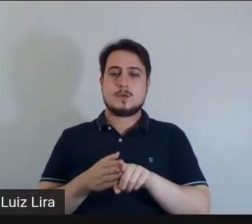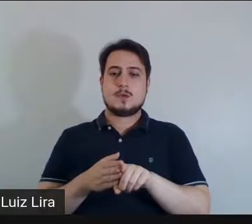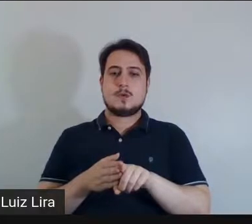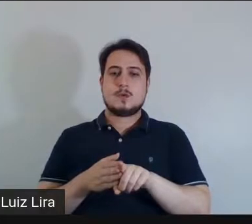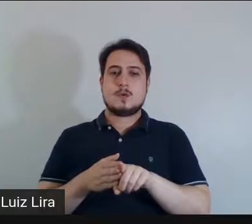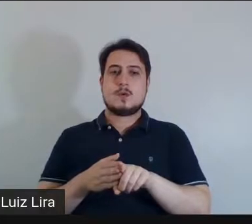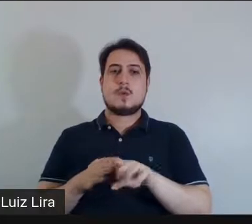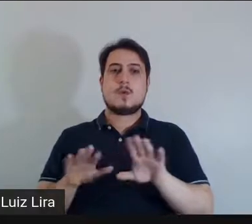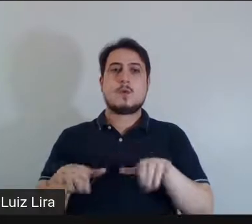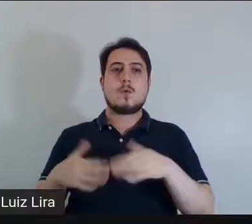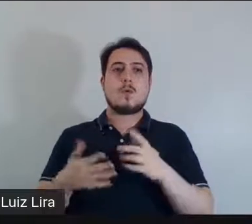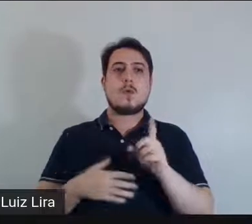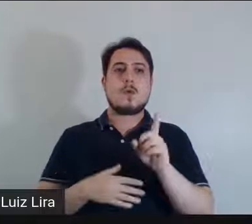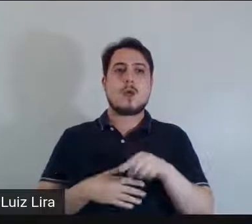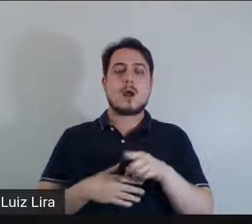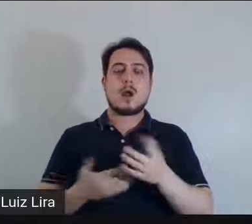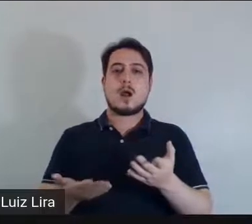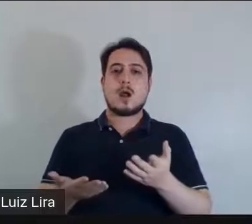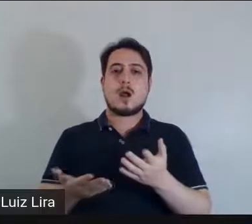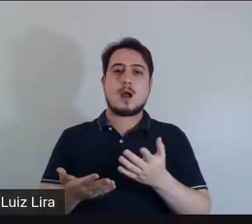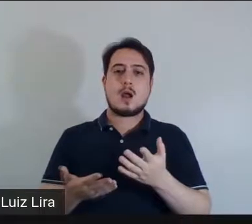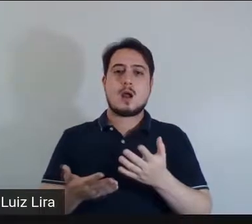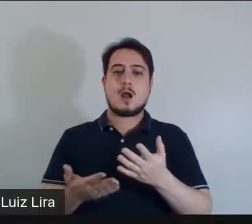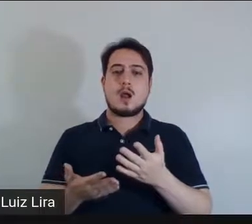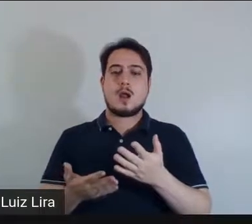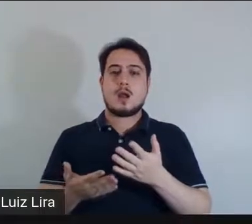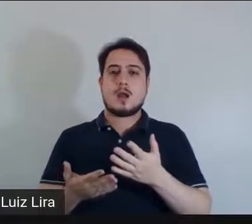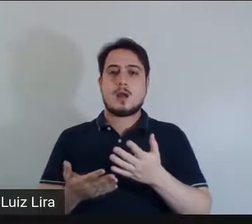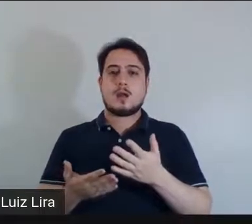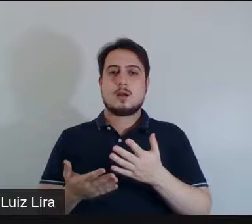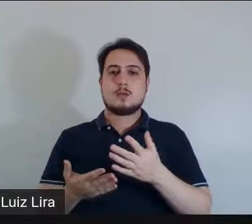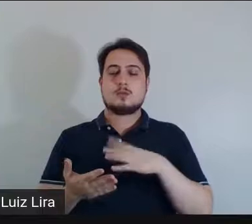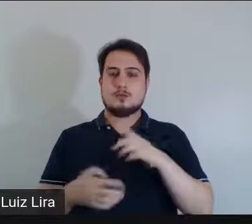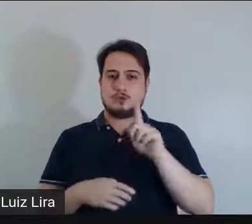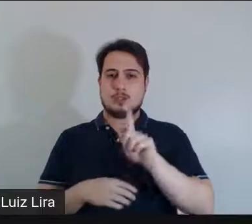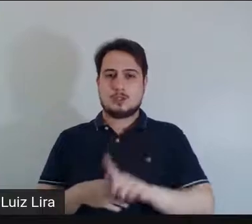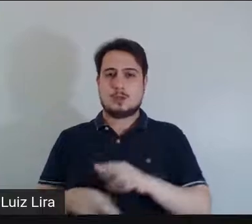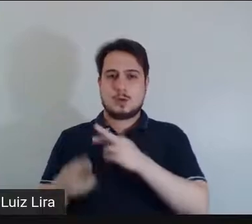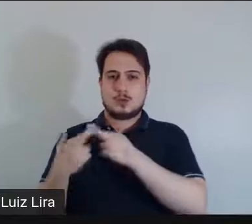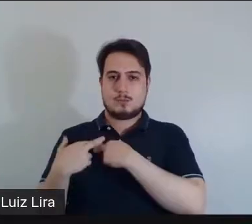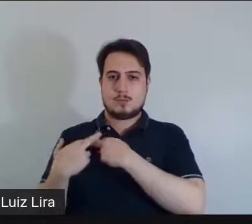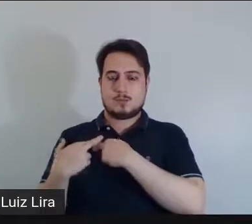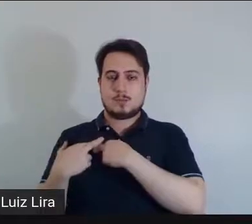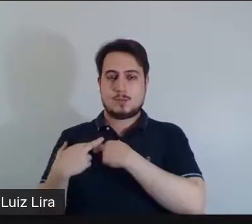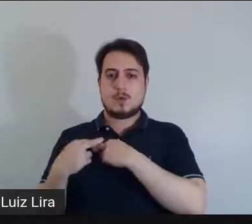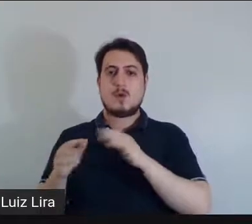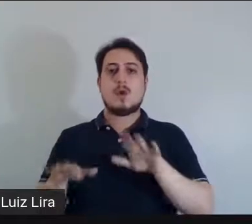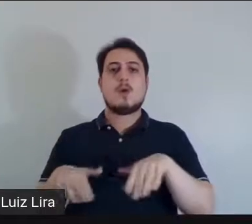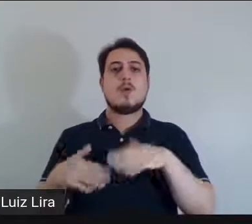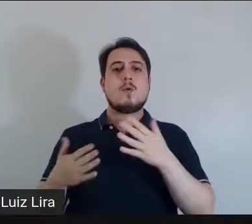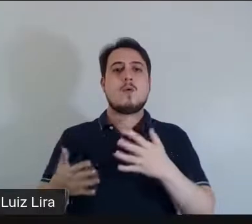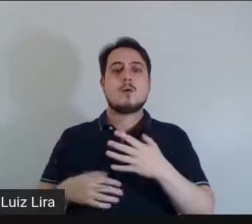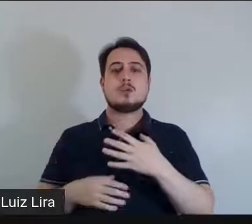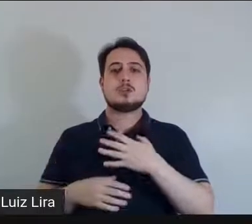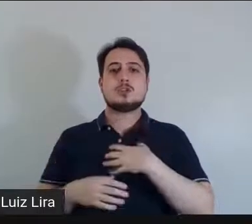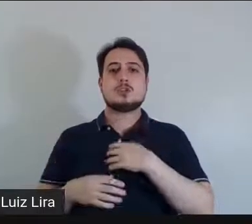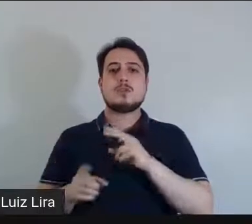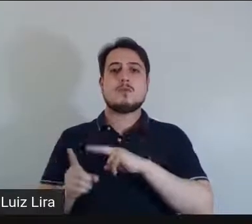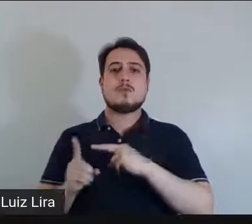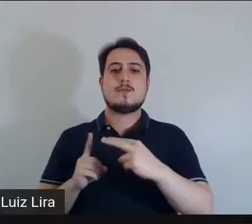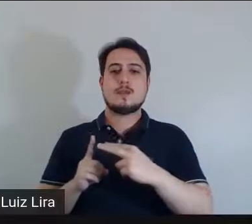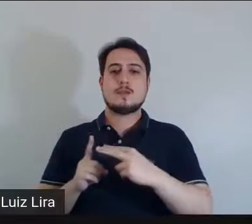qual é em termos de responsabilização do gestor, né? Qual é a atual visão